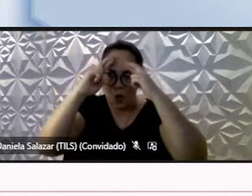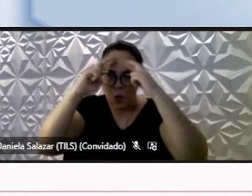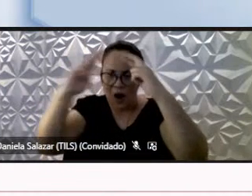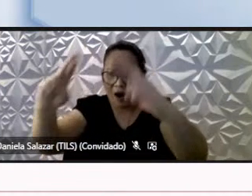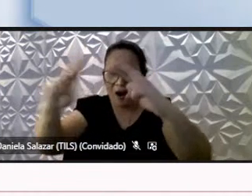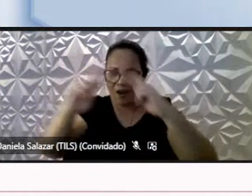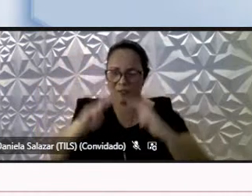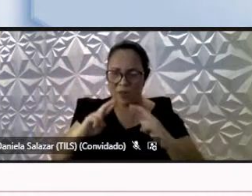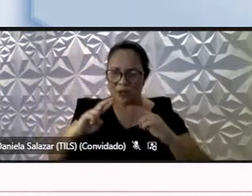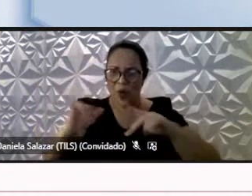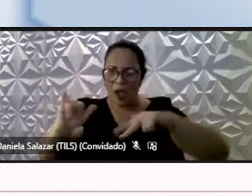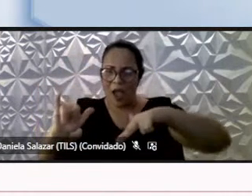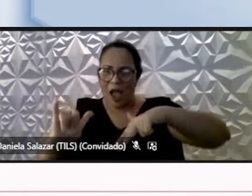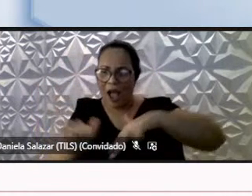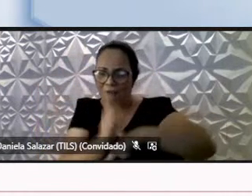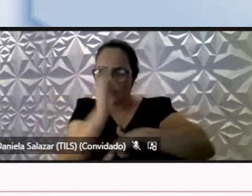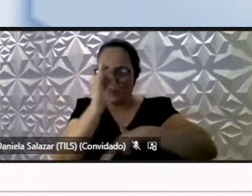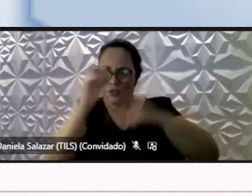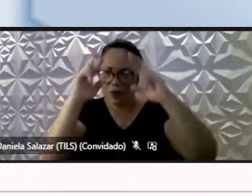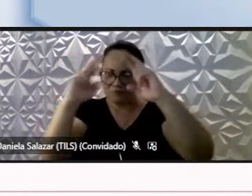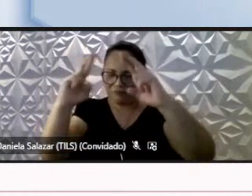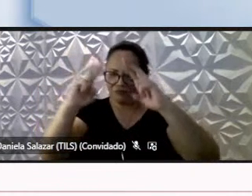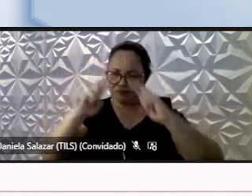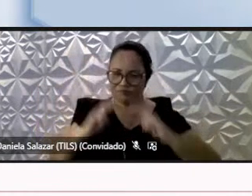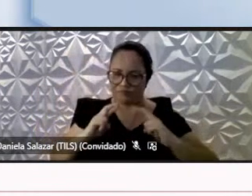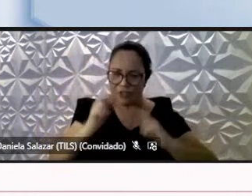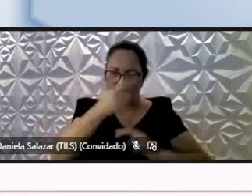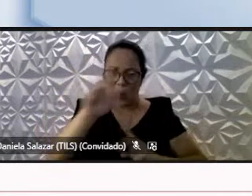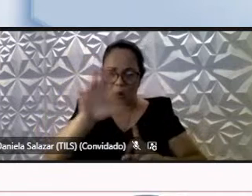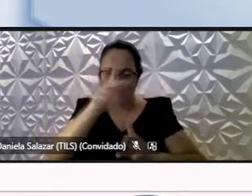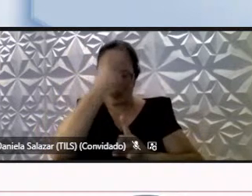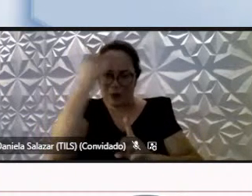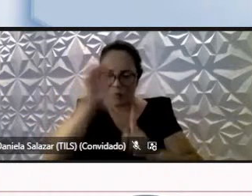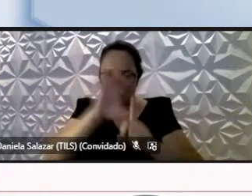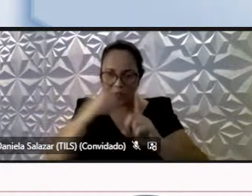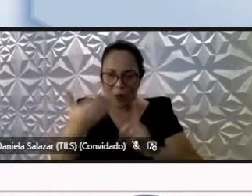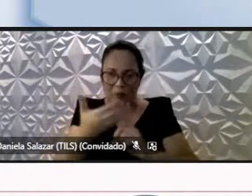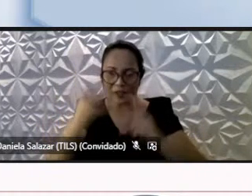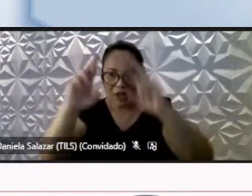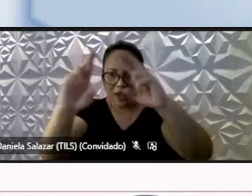das outras pessoas da comunidade. Next slide, please.